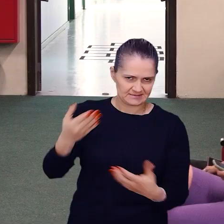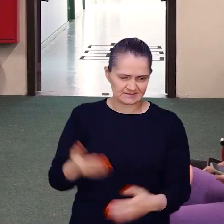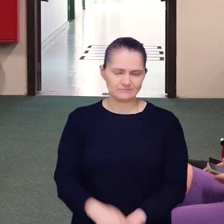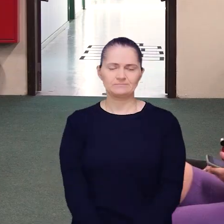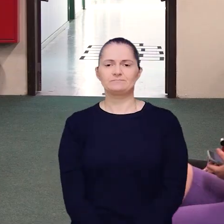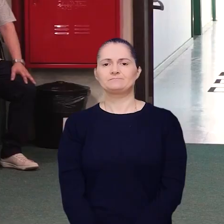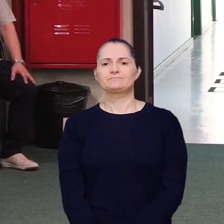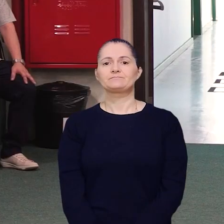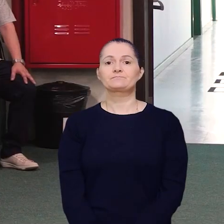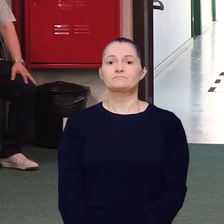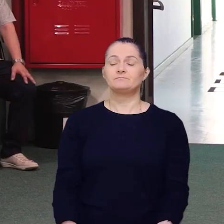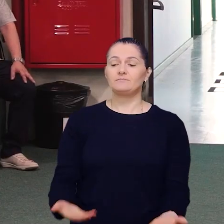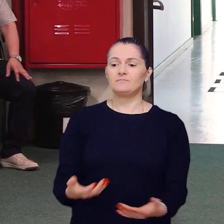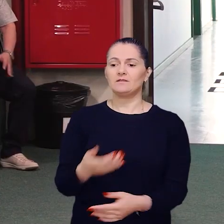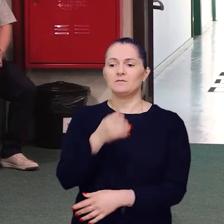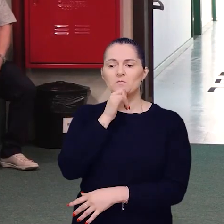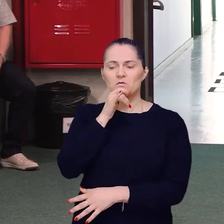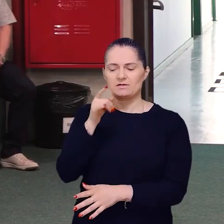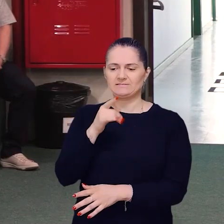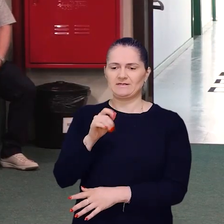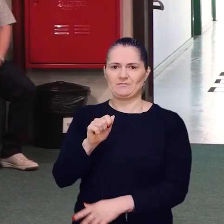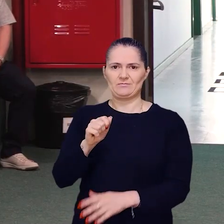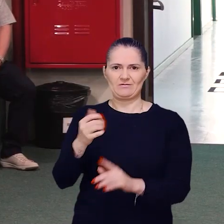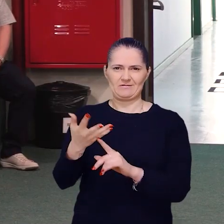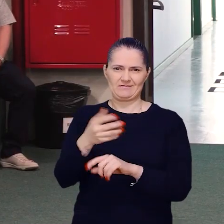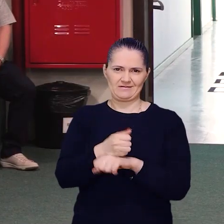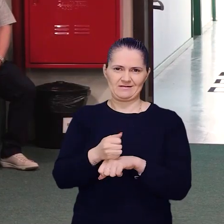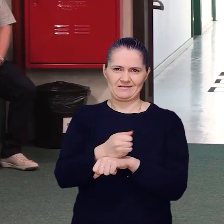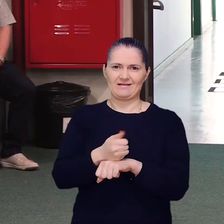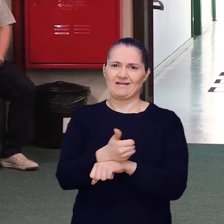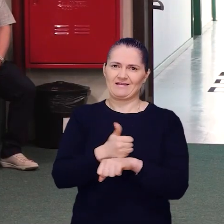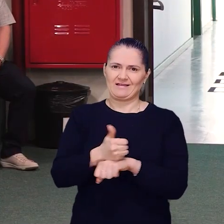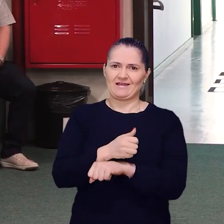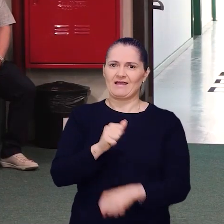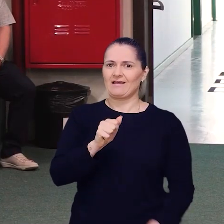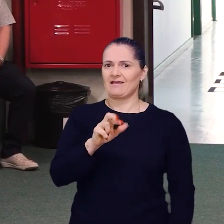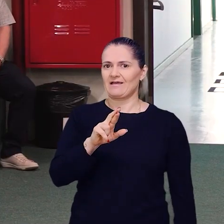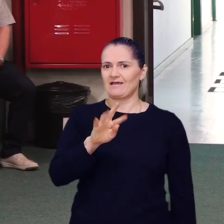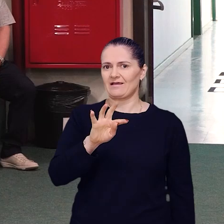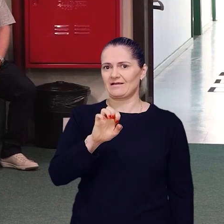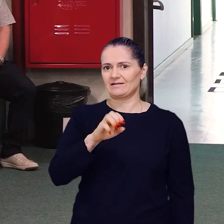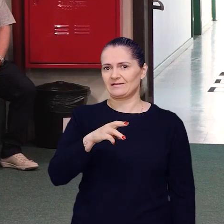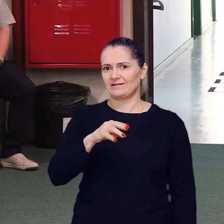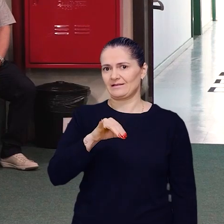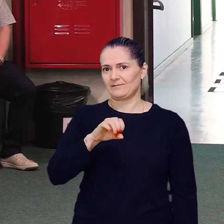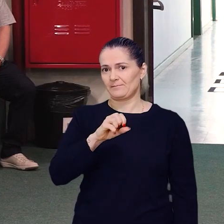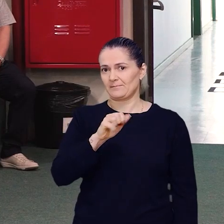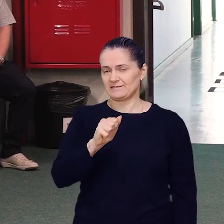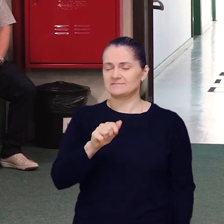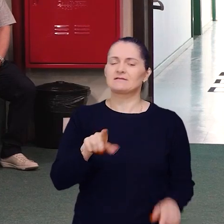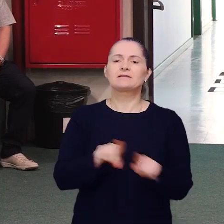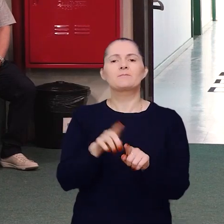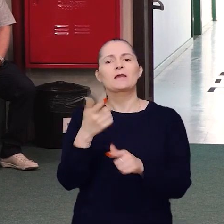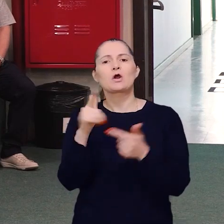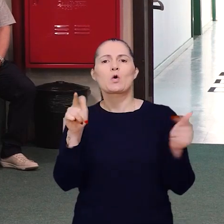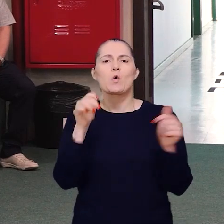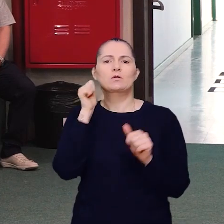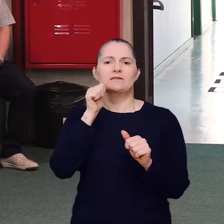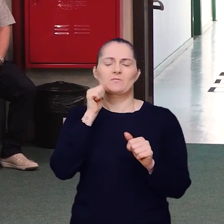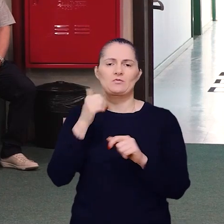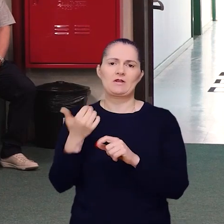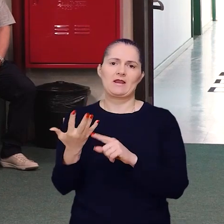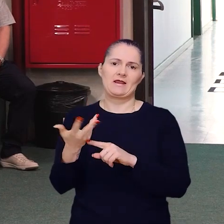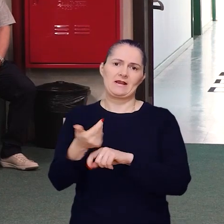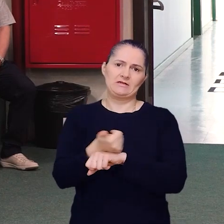meu mestrado. No caso da trajetória da Artemisia Gentileschi, ela, assim como outras mulheres artistas, ela teve todos esses pontos